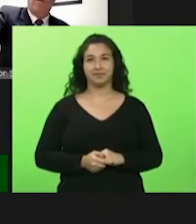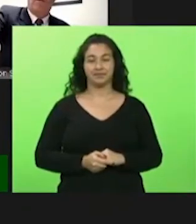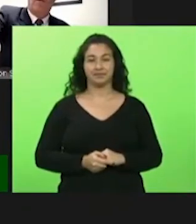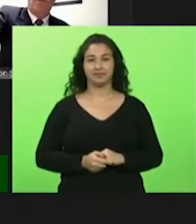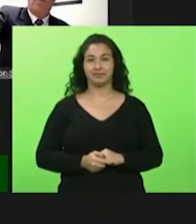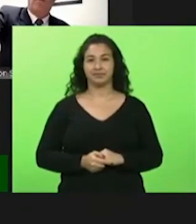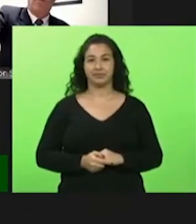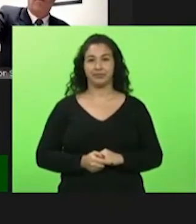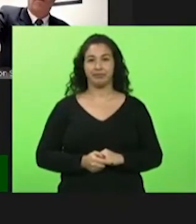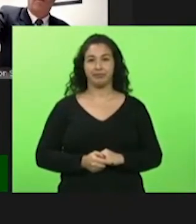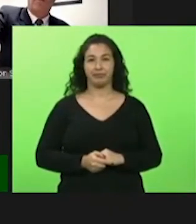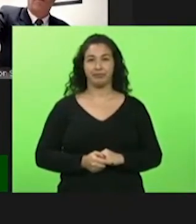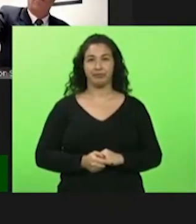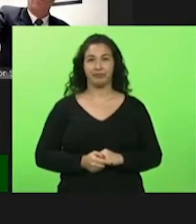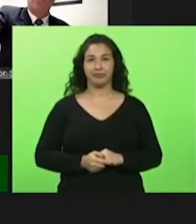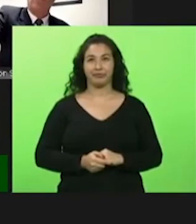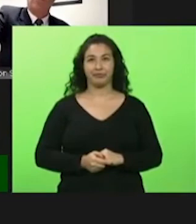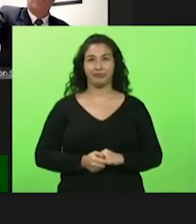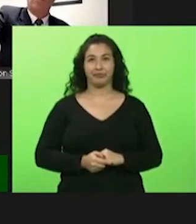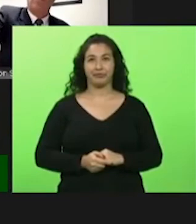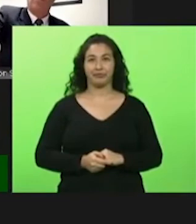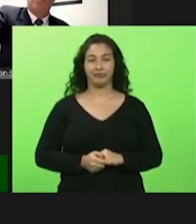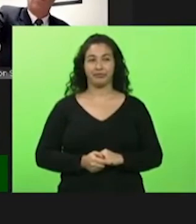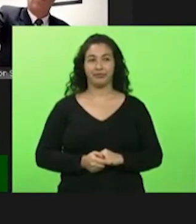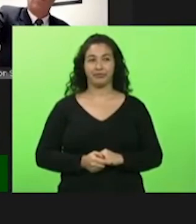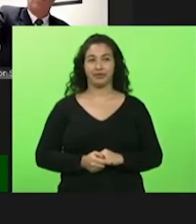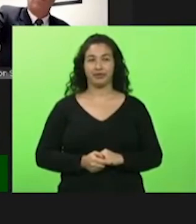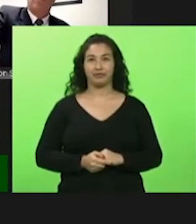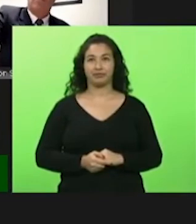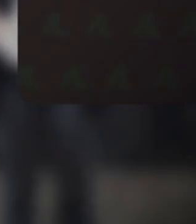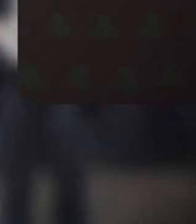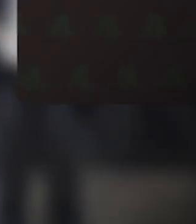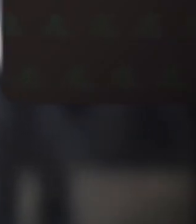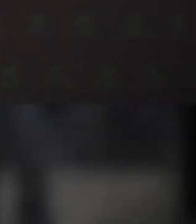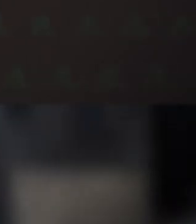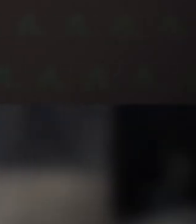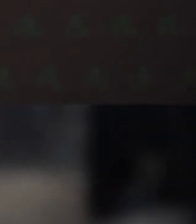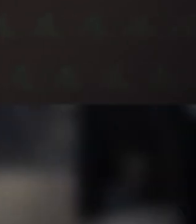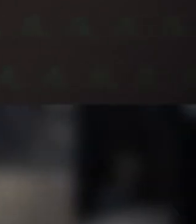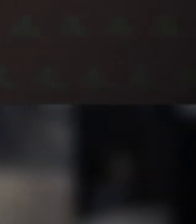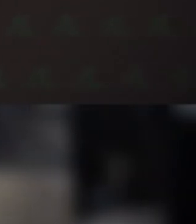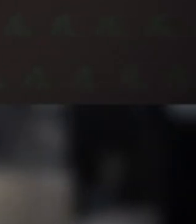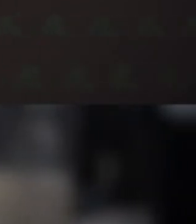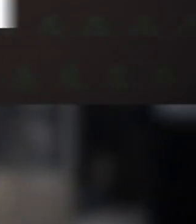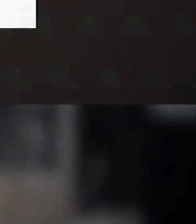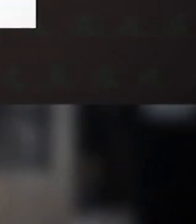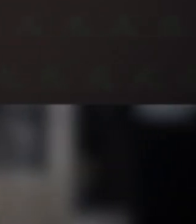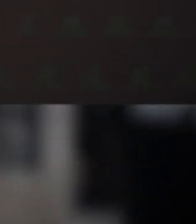aprovada será promulgada e incorporada à Constituição do Estado.